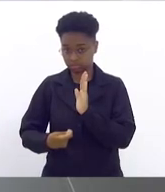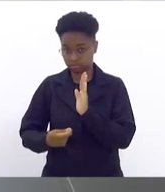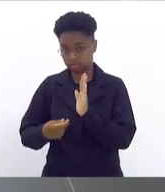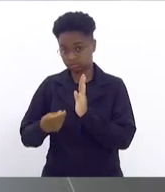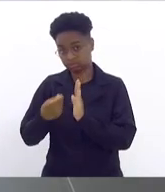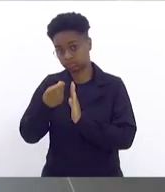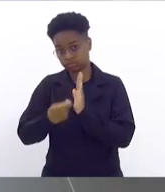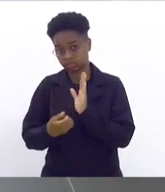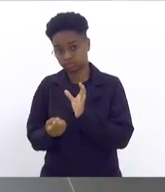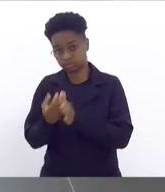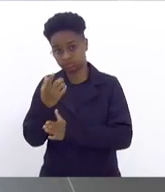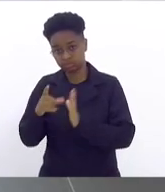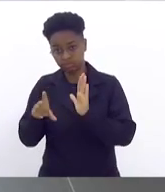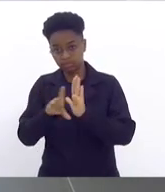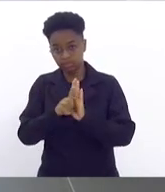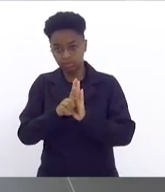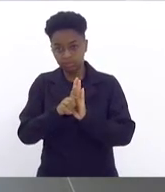é